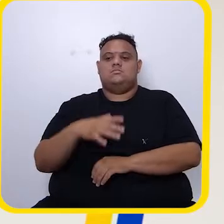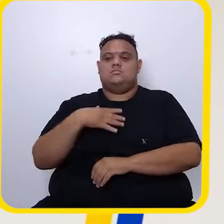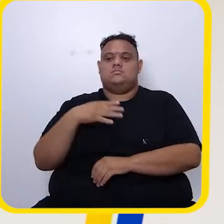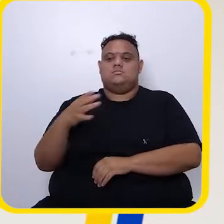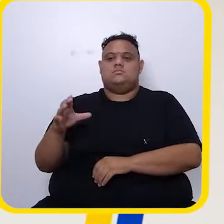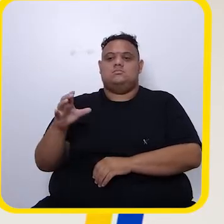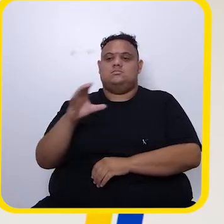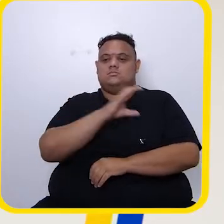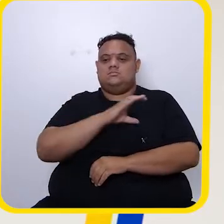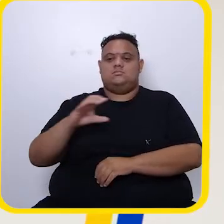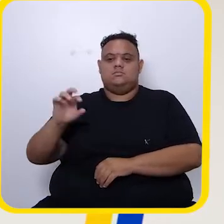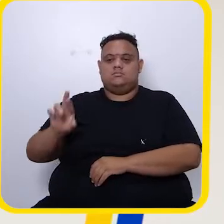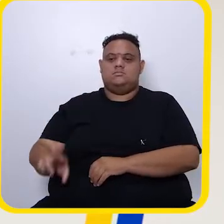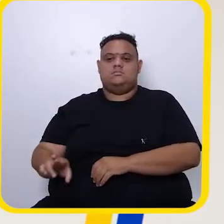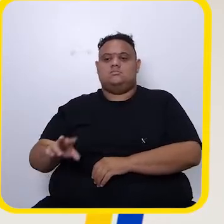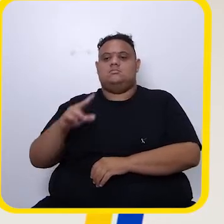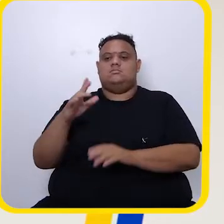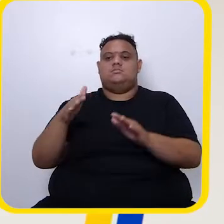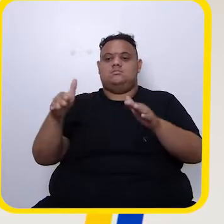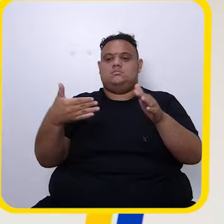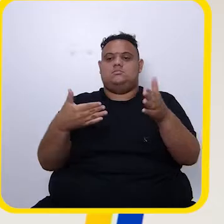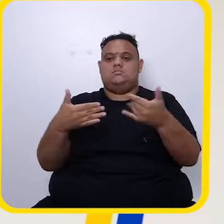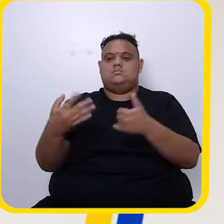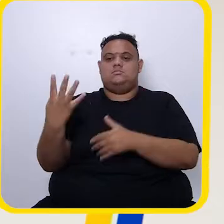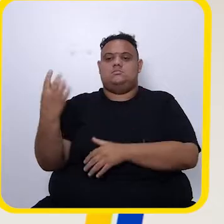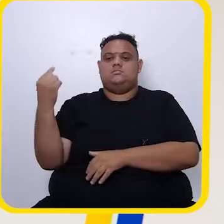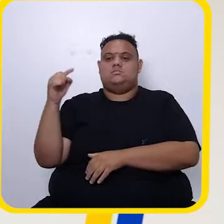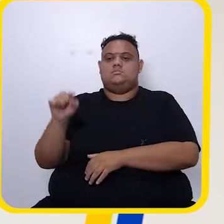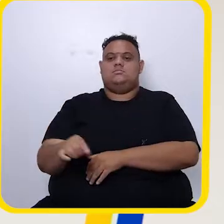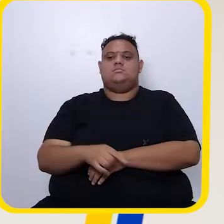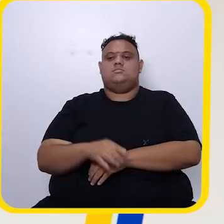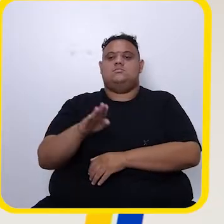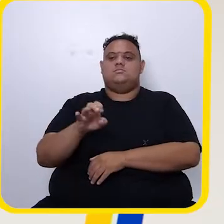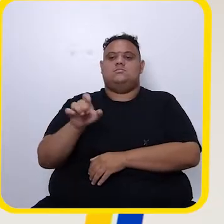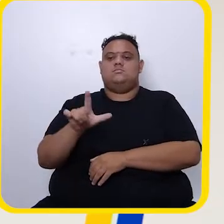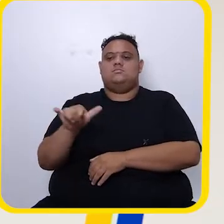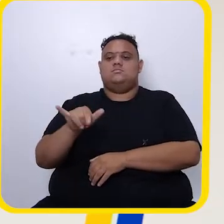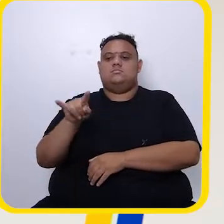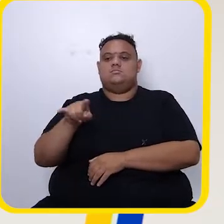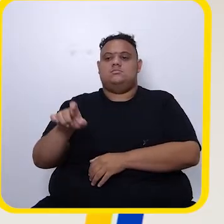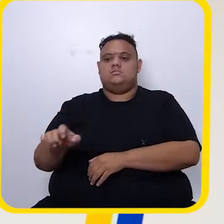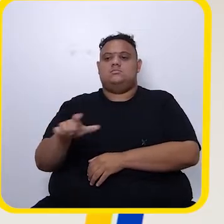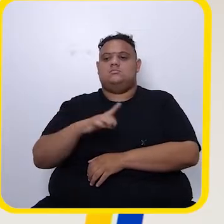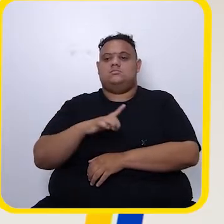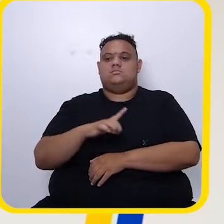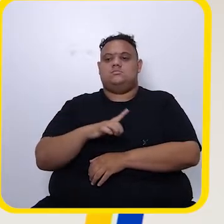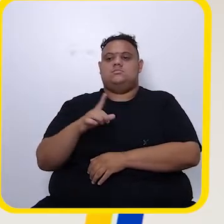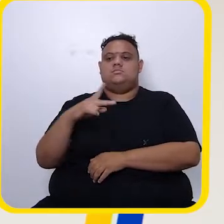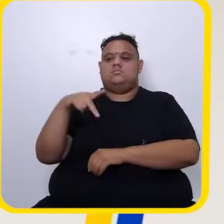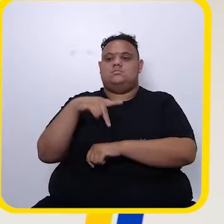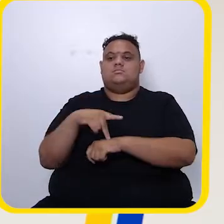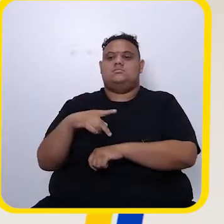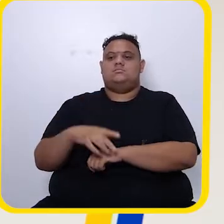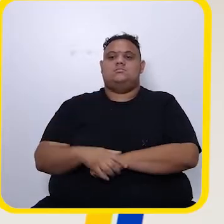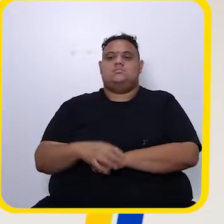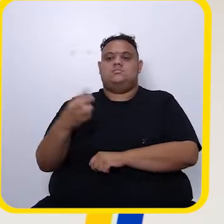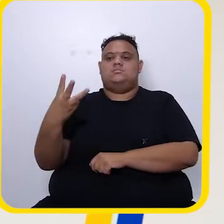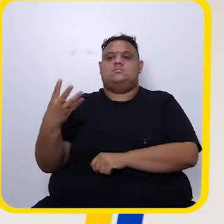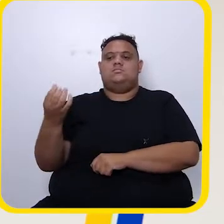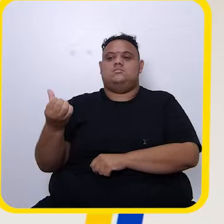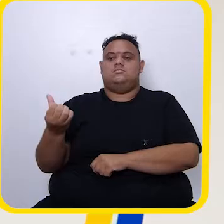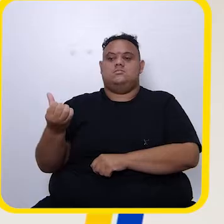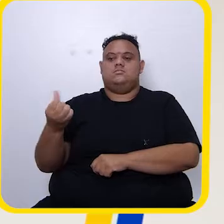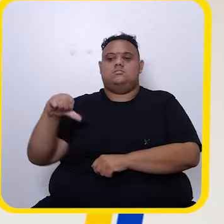Costa Rica, com um pouco mais de 5, Panamá, com um pouco mais de 4 milhões, e Belize, né, o menor país aí, com cerca